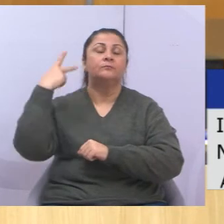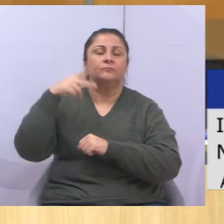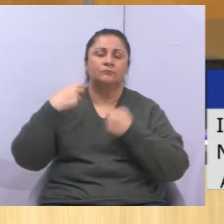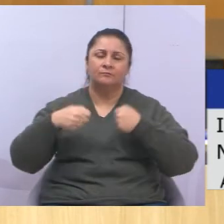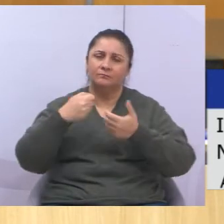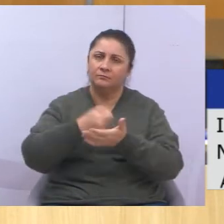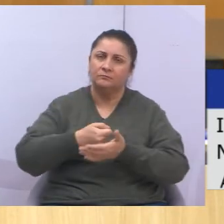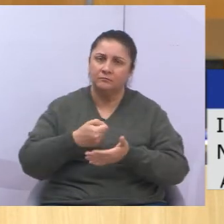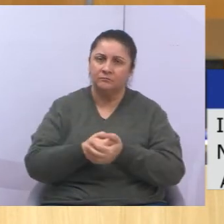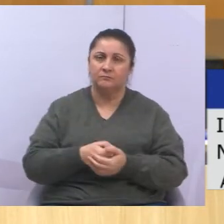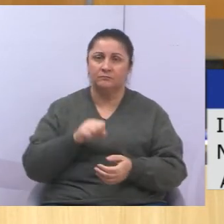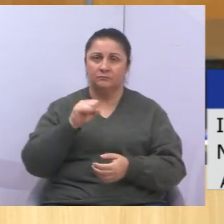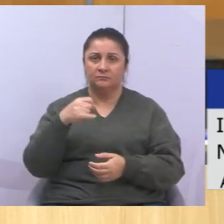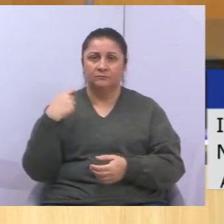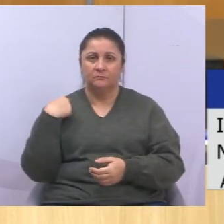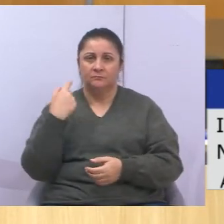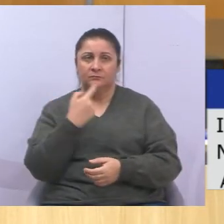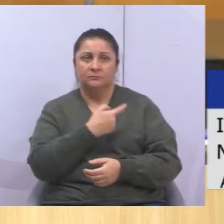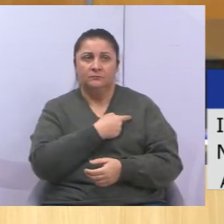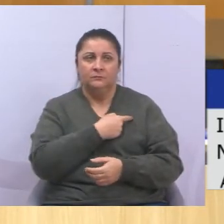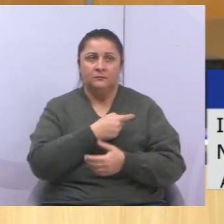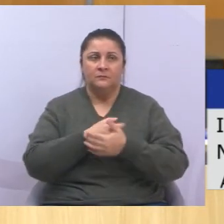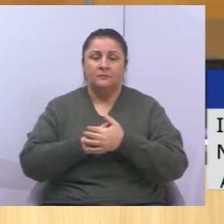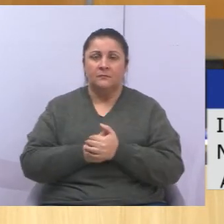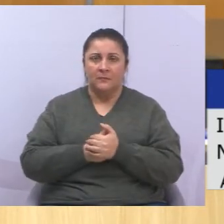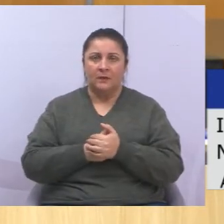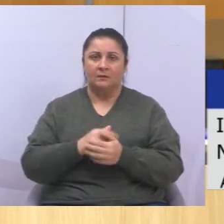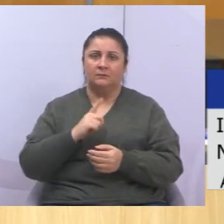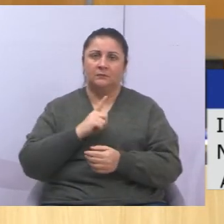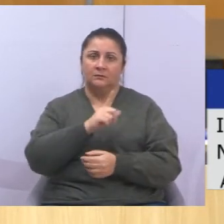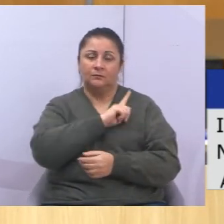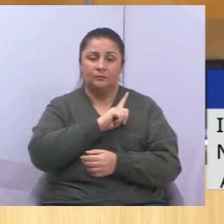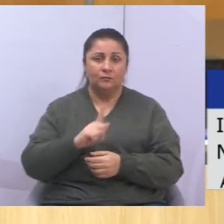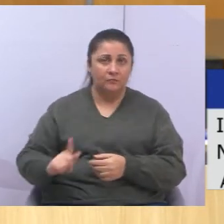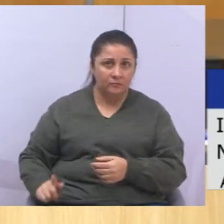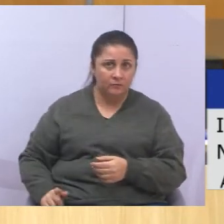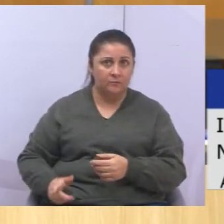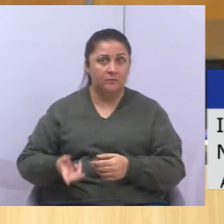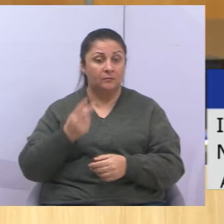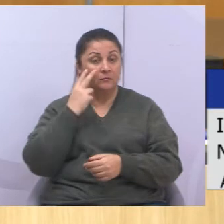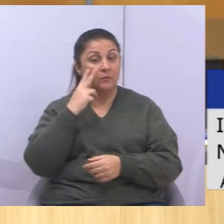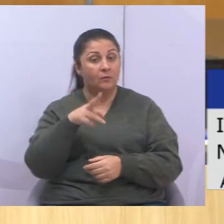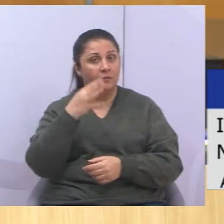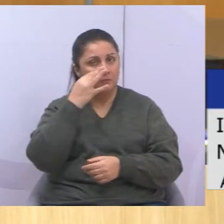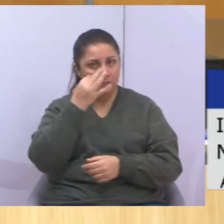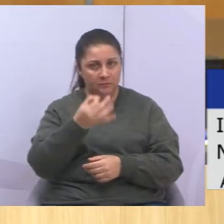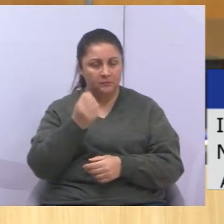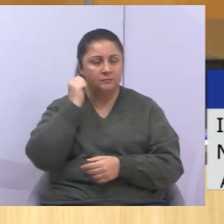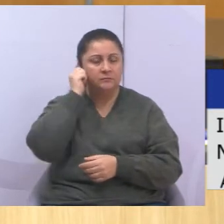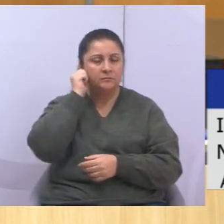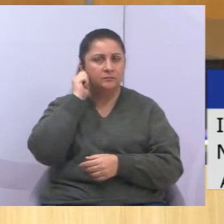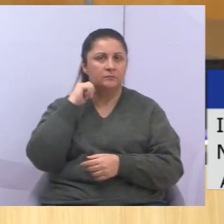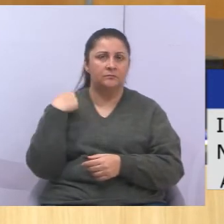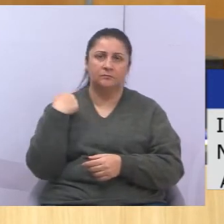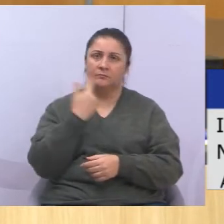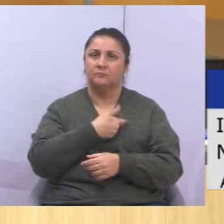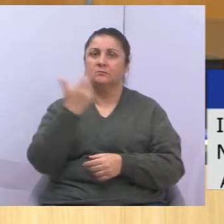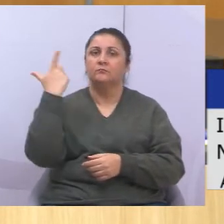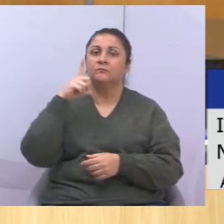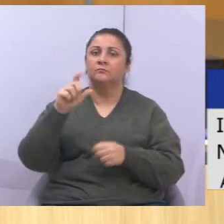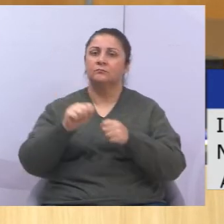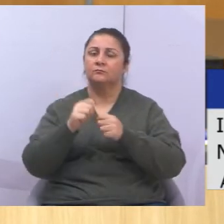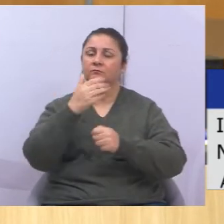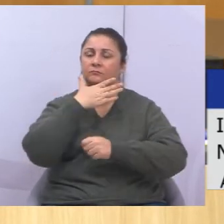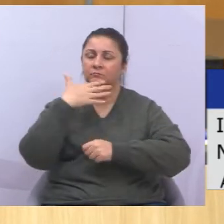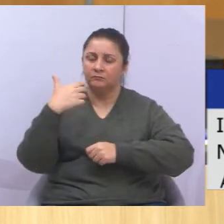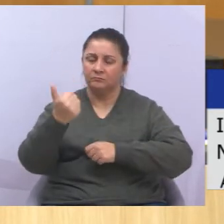né? Se um dia a gente tiver aí realmente uns governantes que olhem para isso, com certeza a gente vai conseguir melhorar e dar